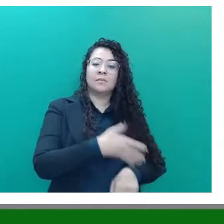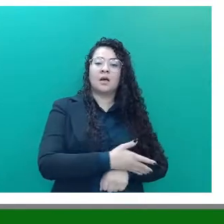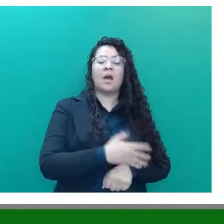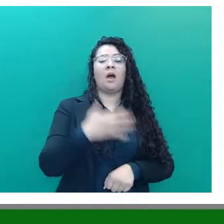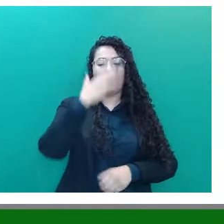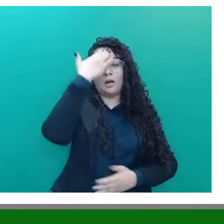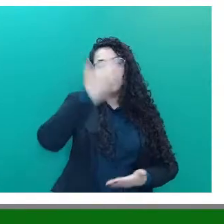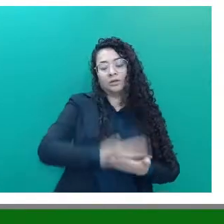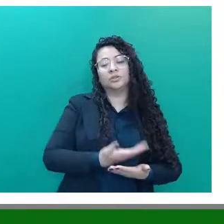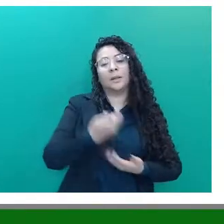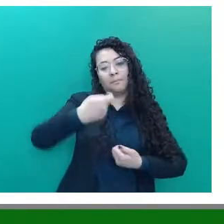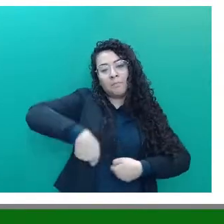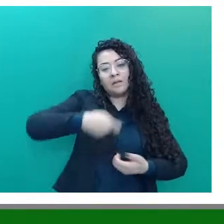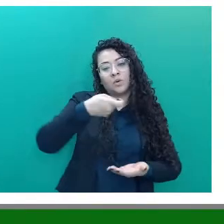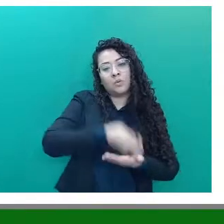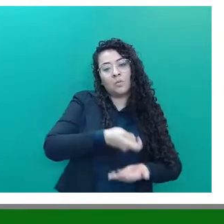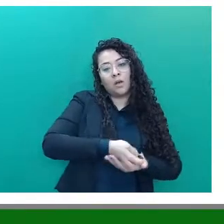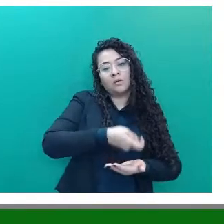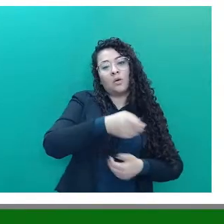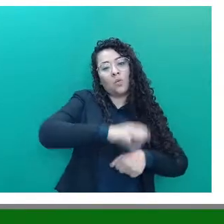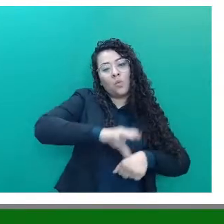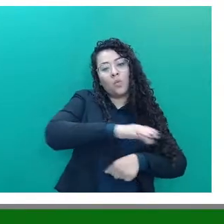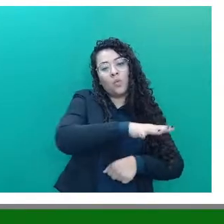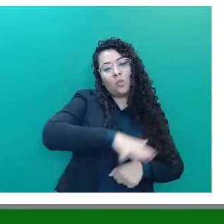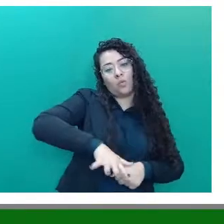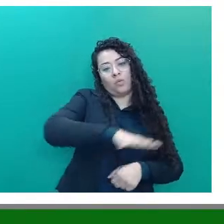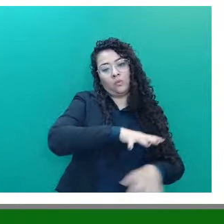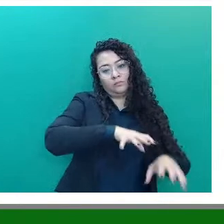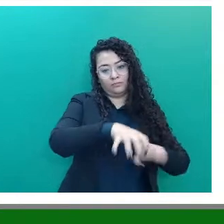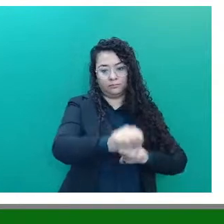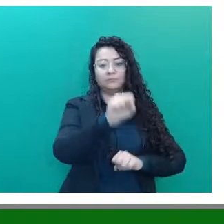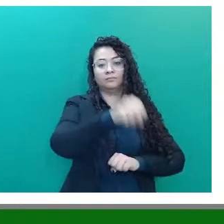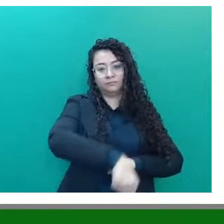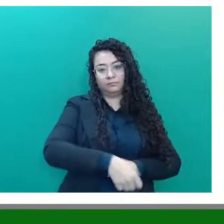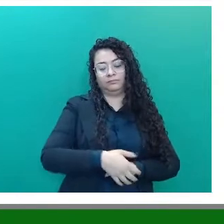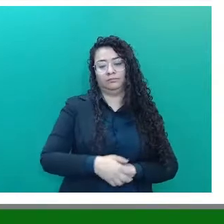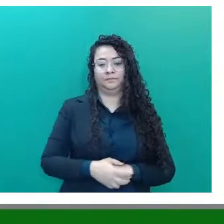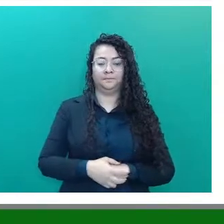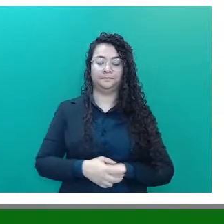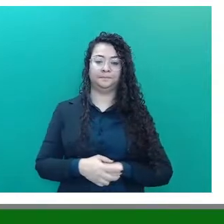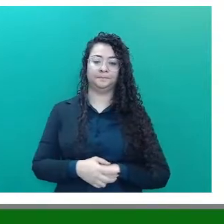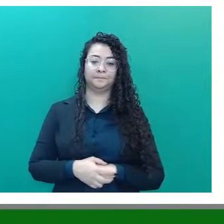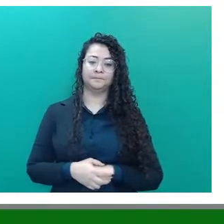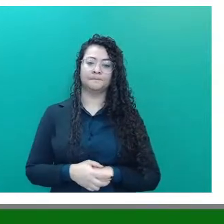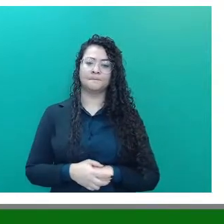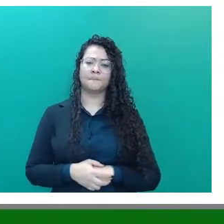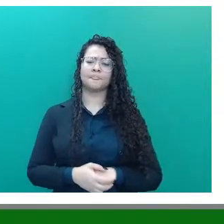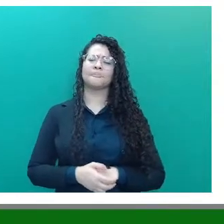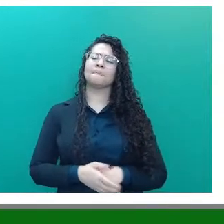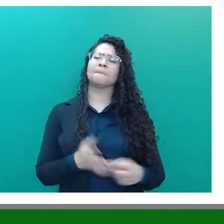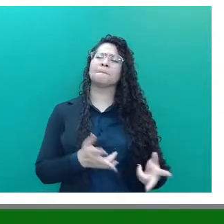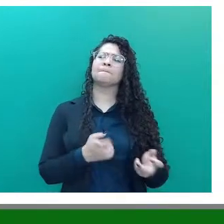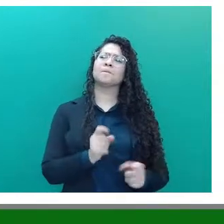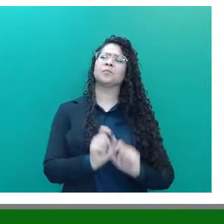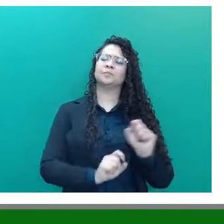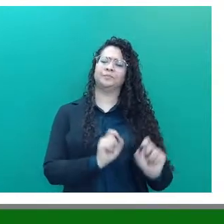cursos de formação da área, tá? Então, o que eu percebi? Ali você vai argumentando